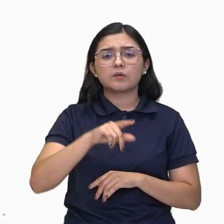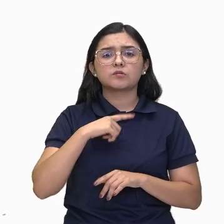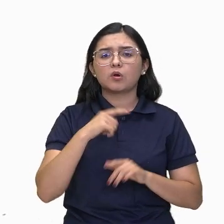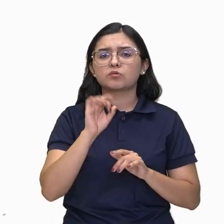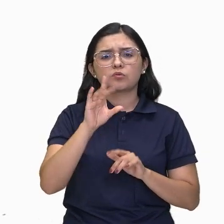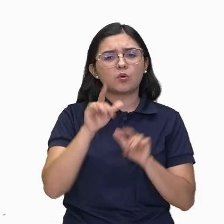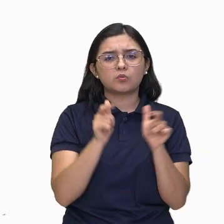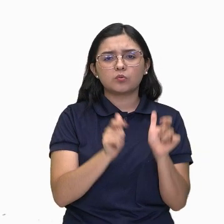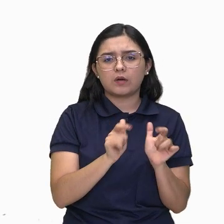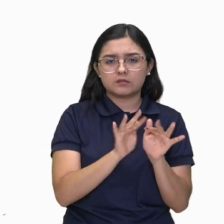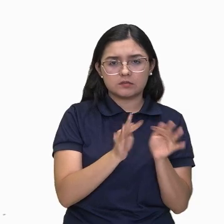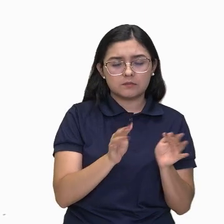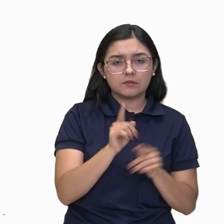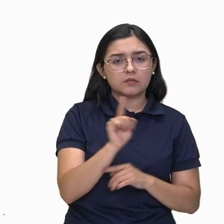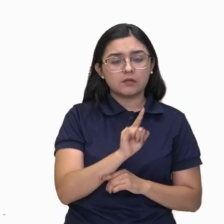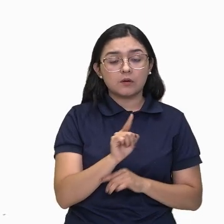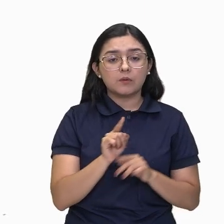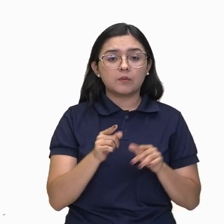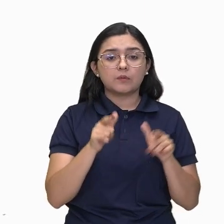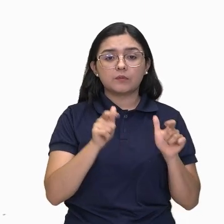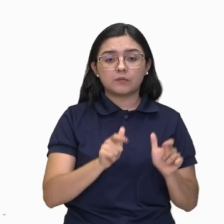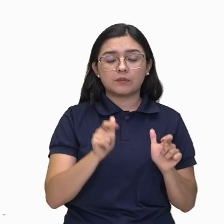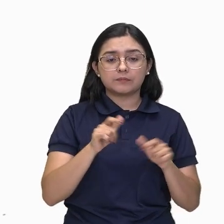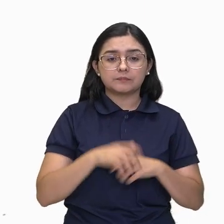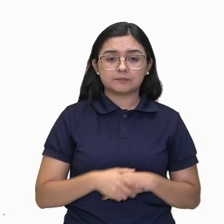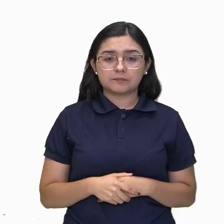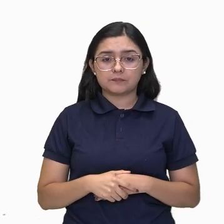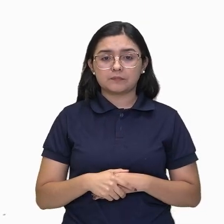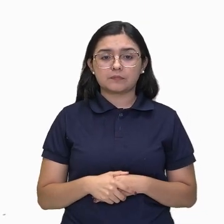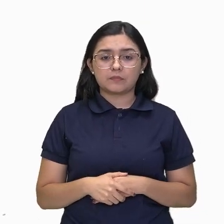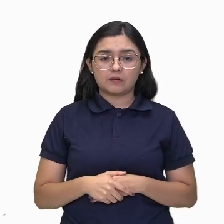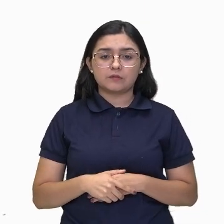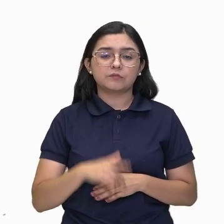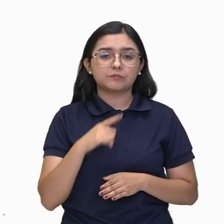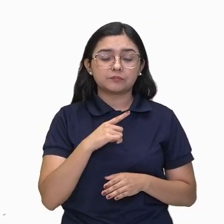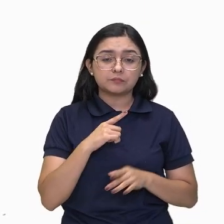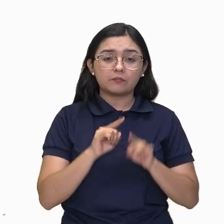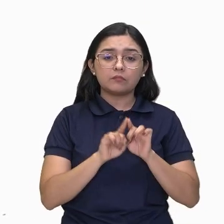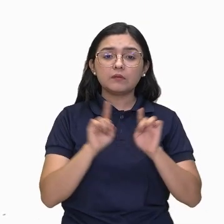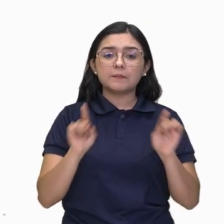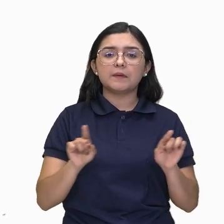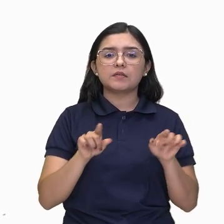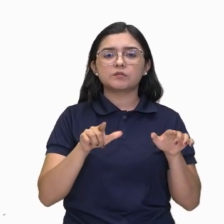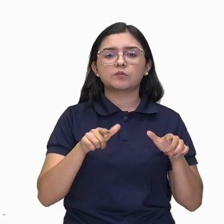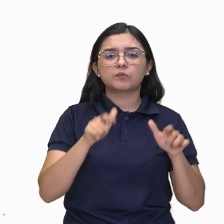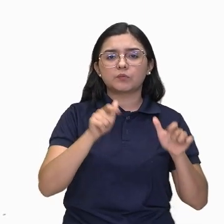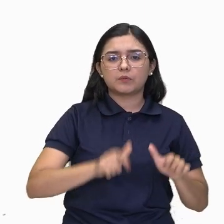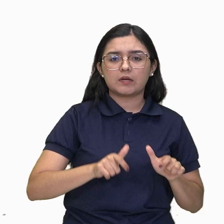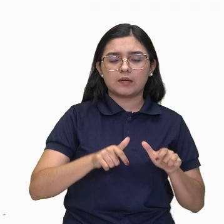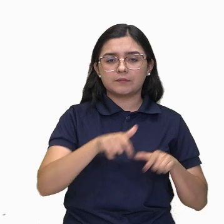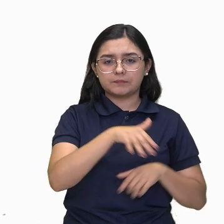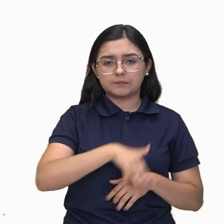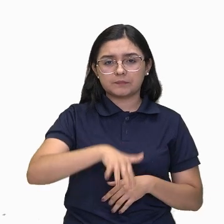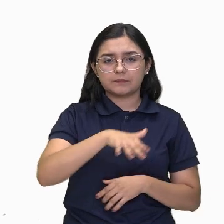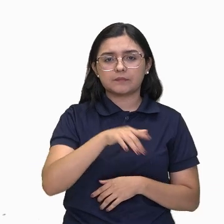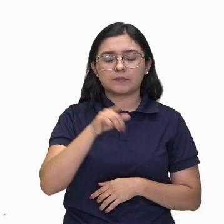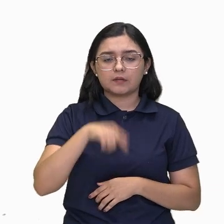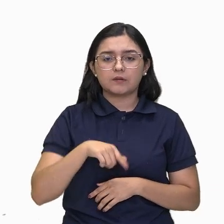físico, limítrofe, né, onde tem ali as fronteiras, mas o território ele vai para além dessa